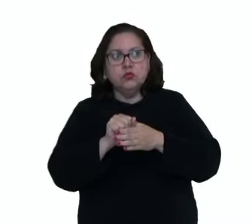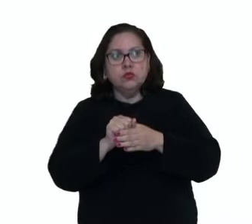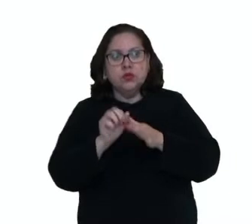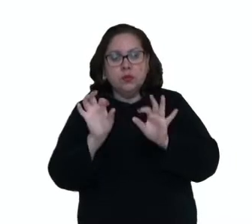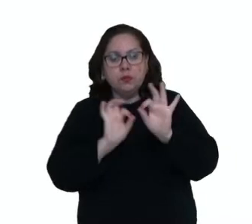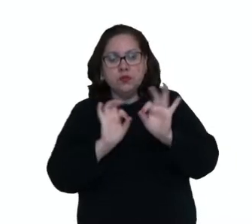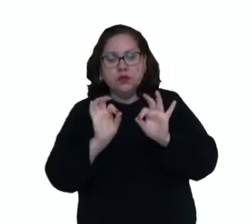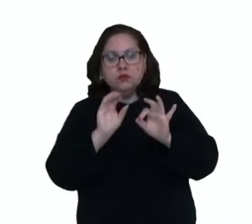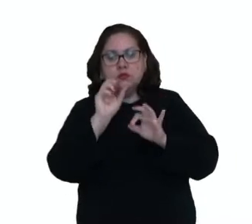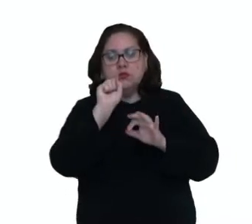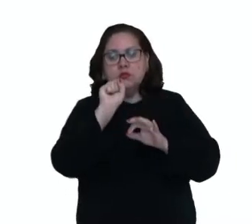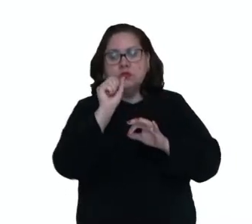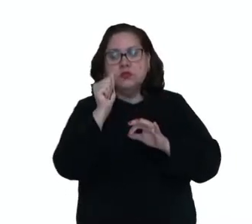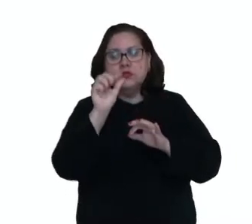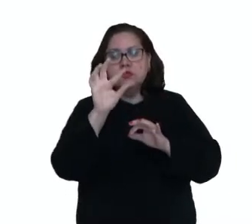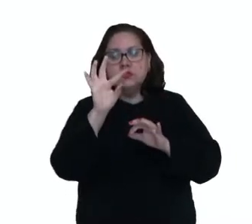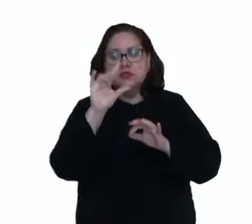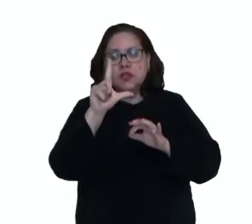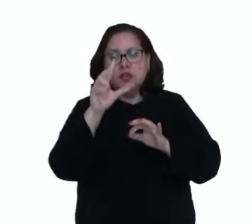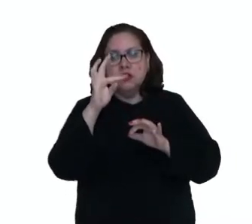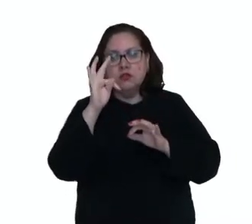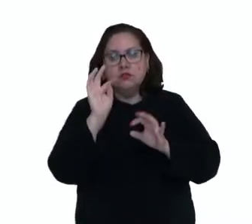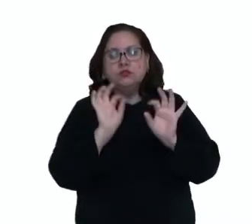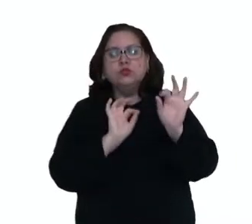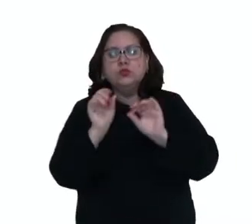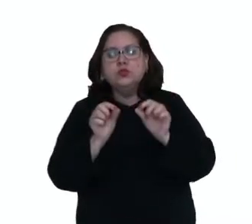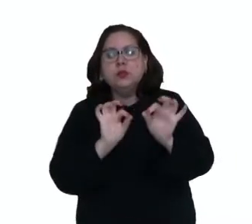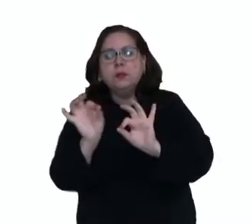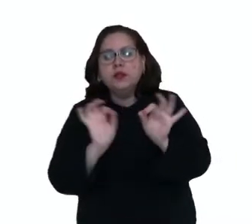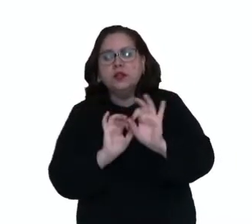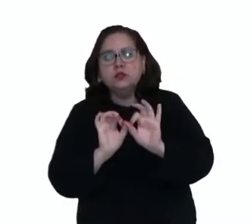Plano SALT. O que significava esse plano SALT?